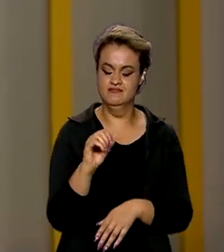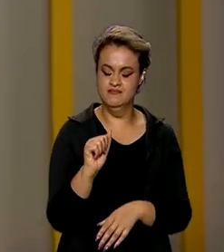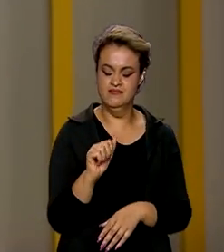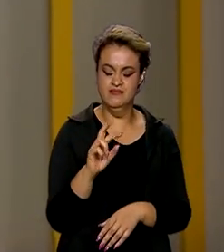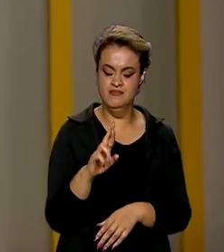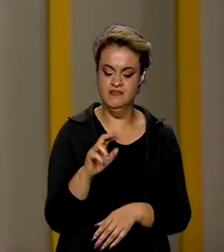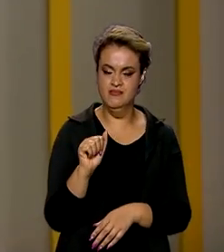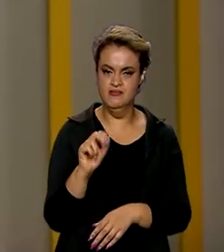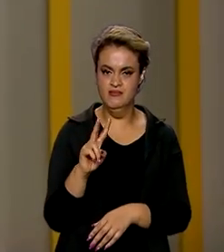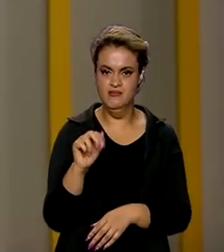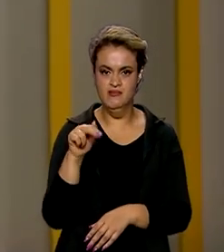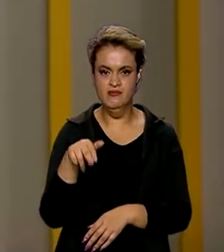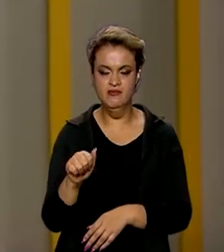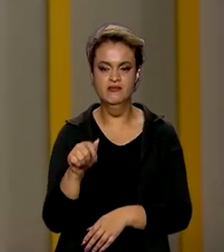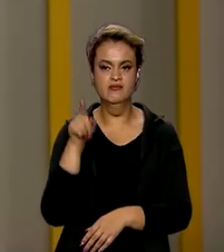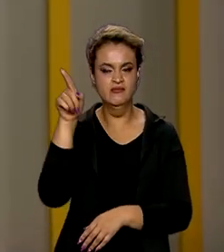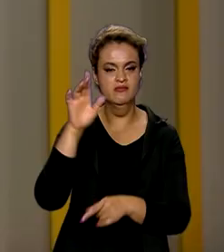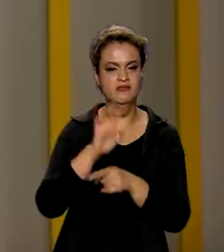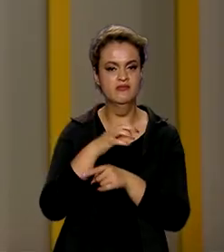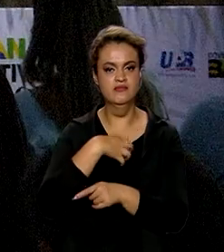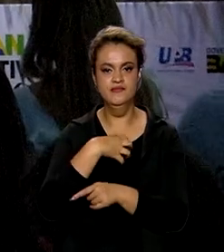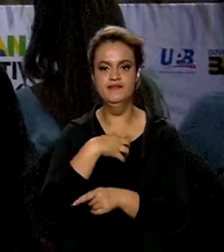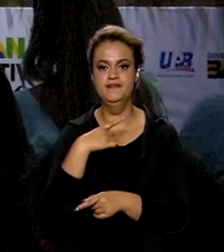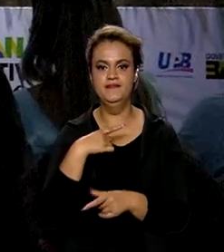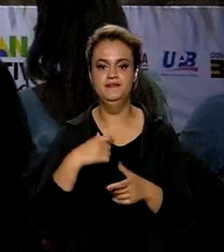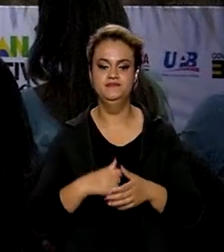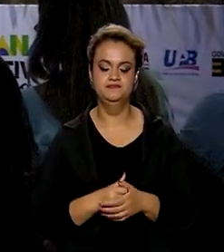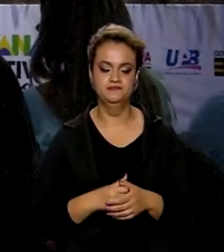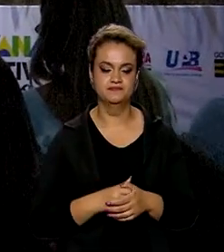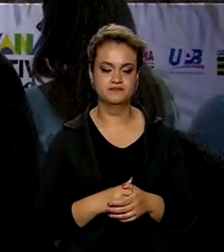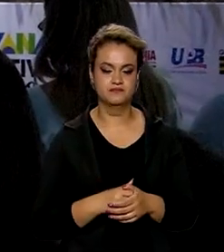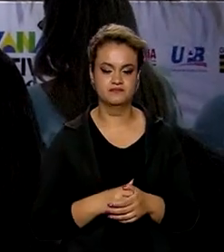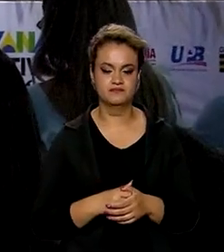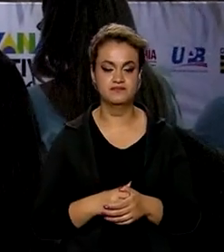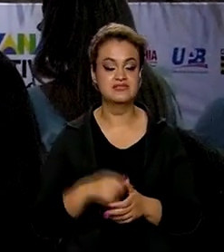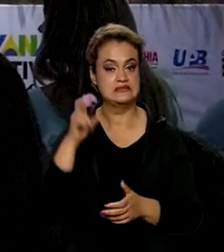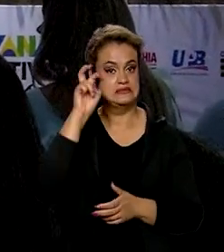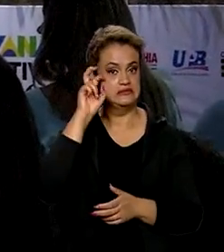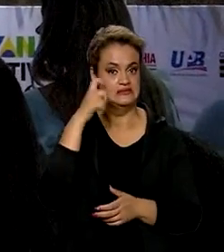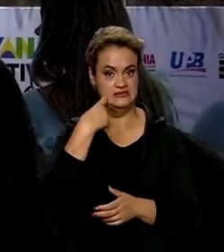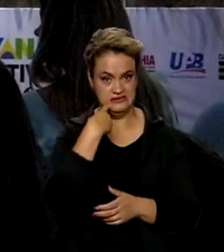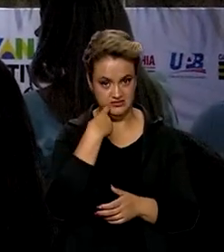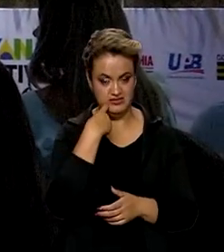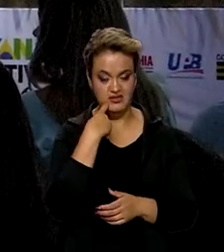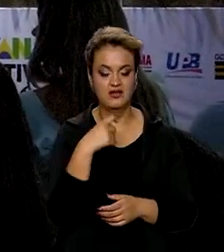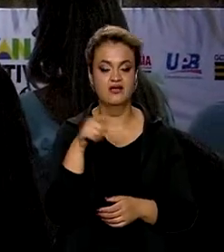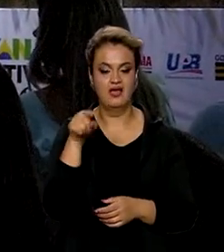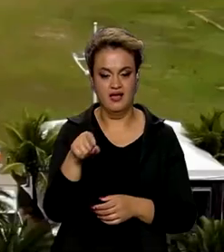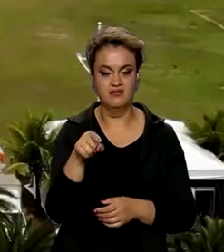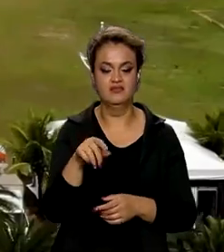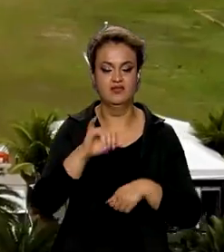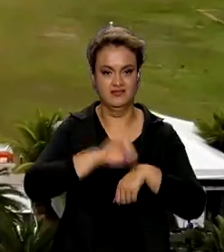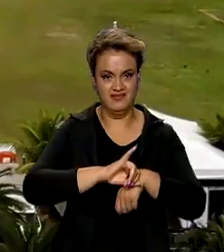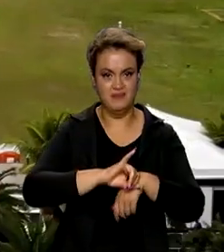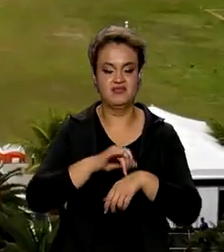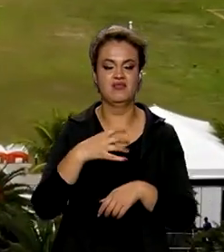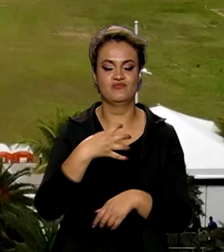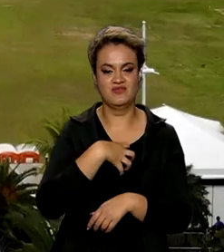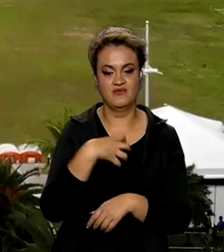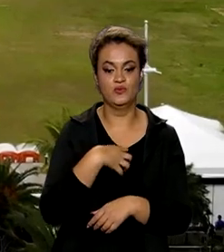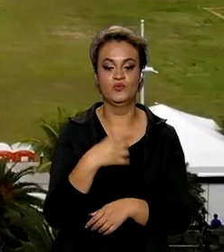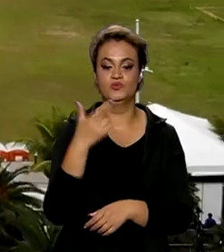nesta quinta-feira a Salvador, na Bahia. Nesta quinta e sexta, Salvador recebe cerca de